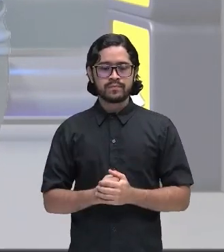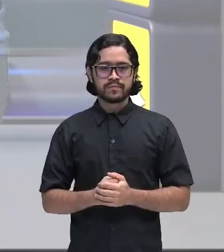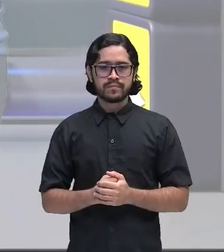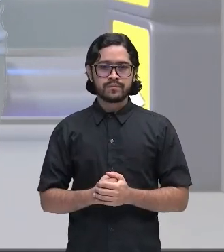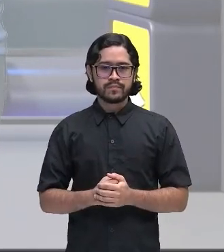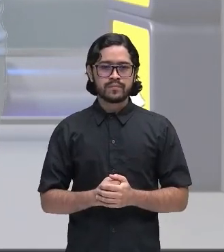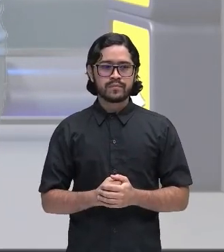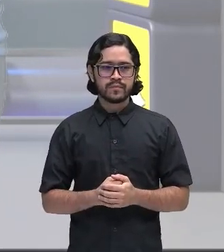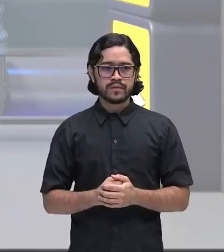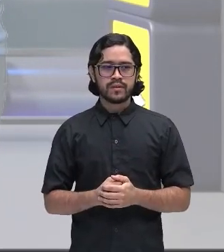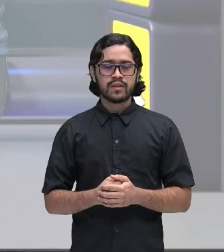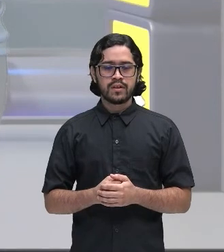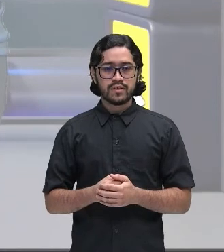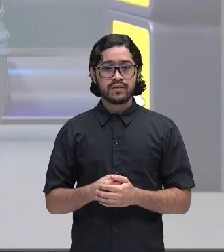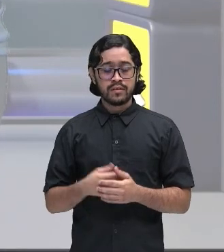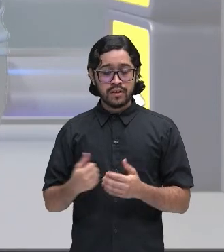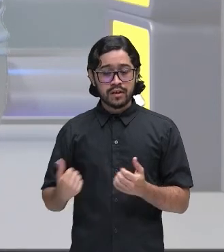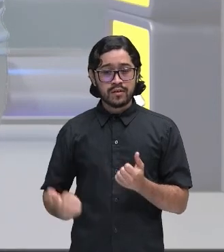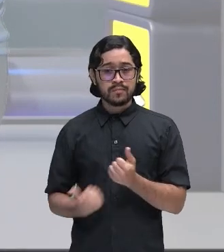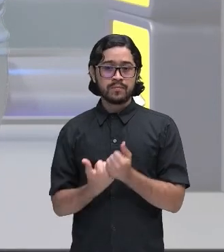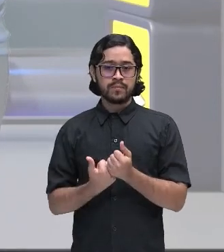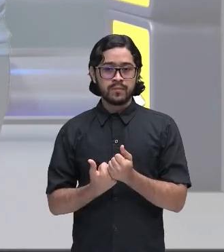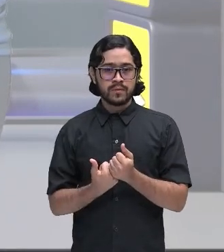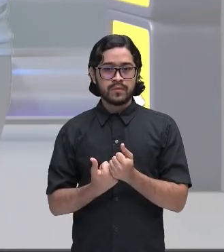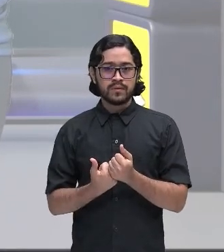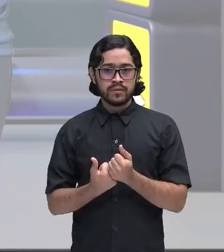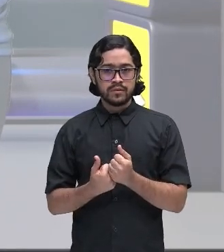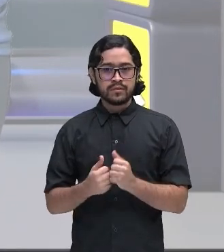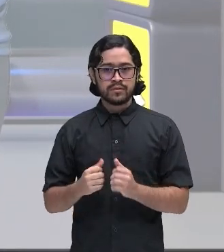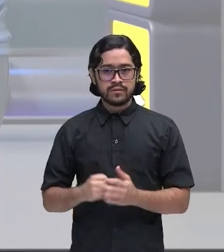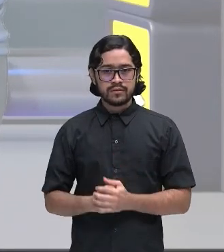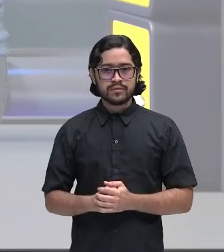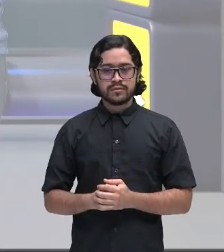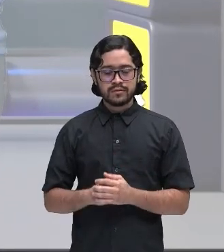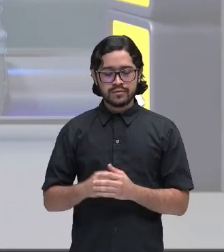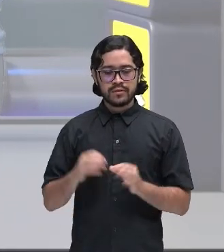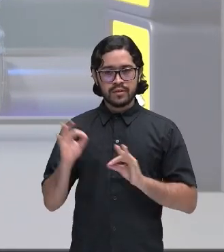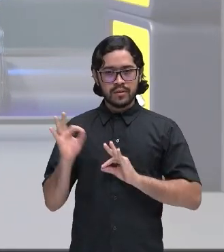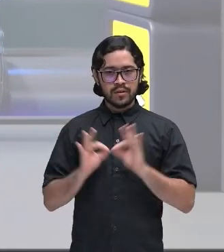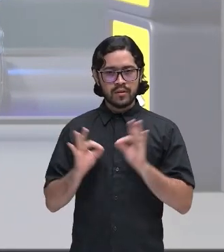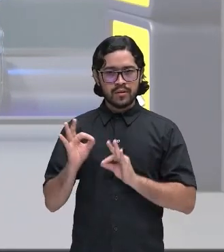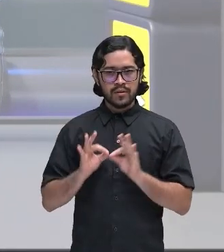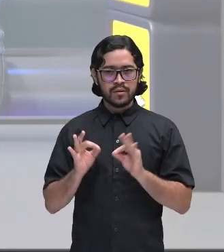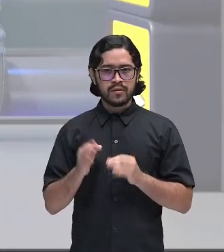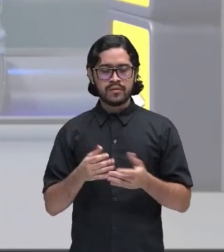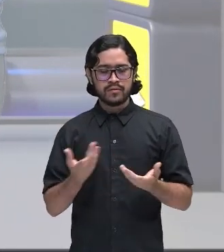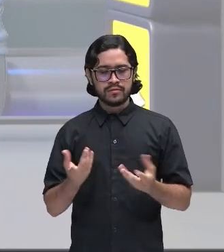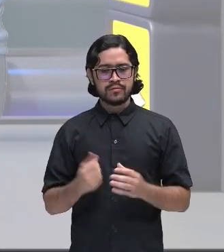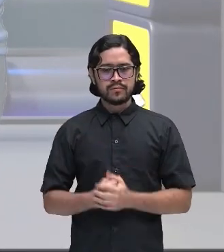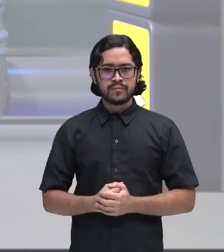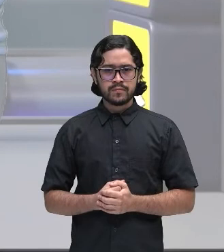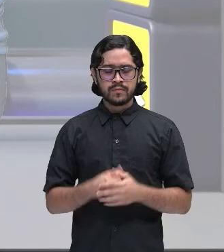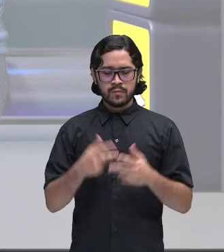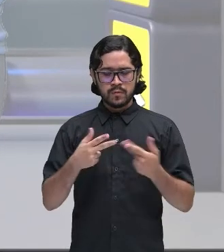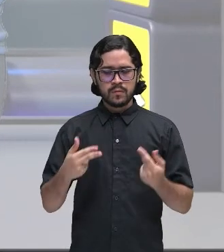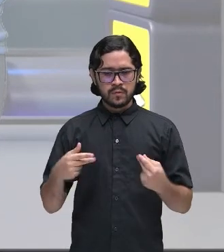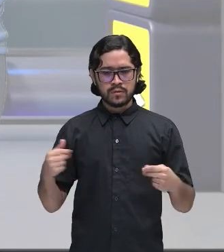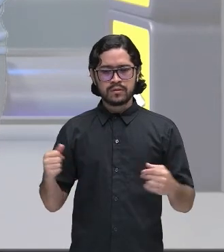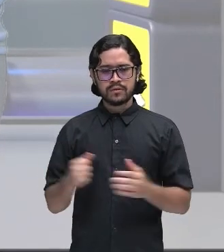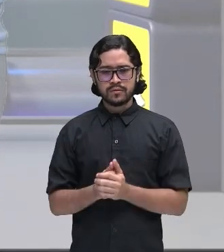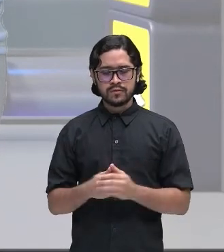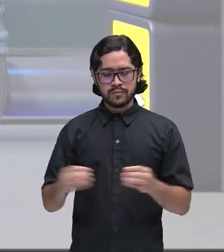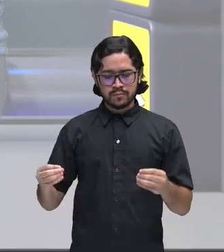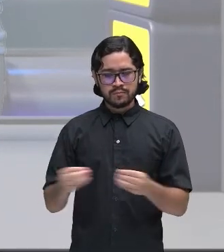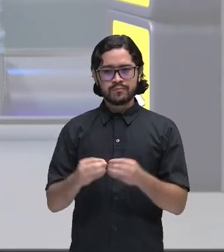na emulsificação na liberação, para levar e formar umas cadeias simples que possam ser degradadas pelas enzimas